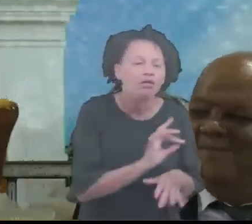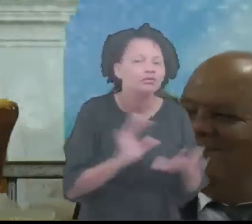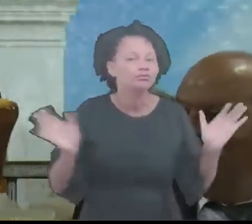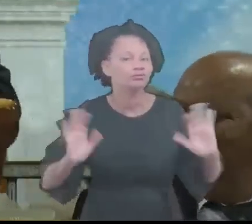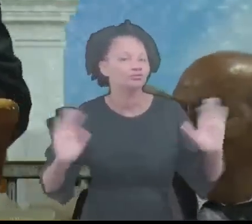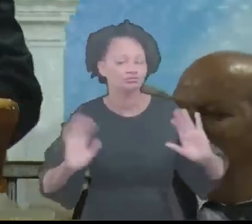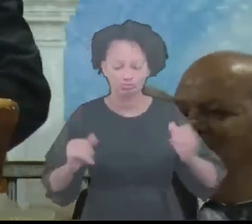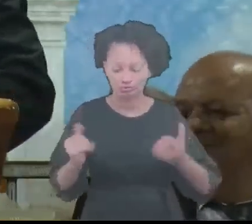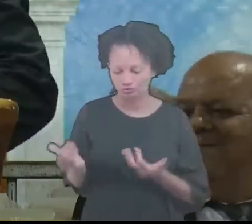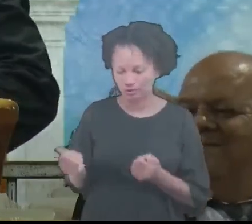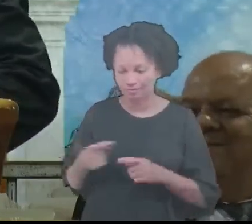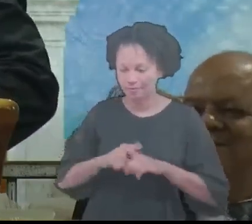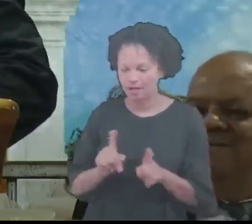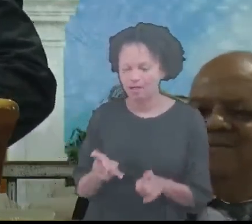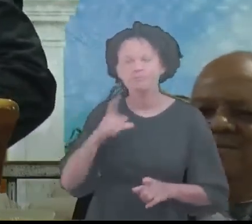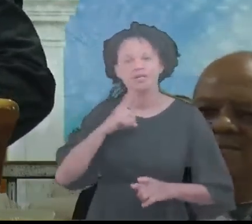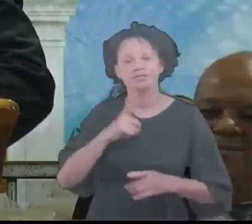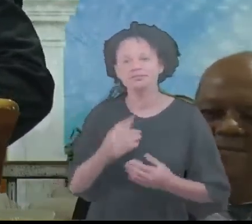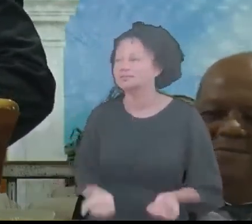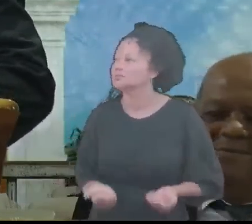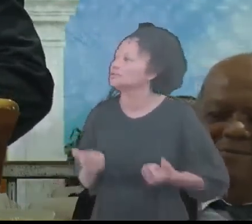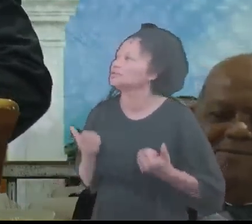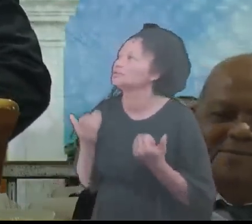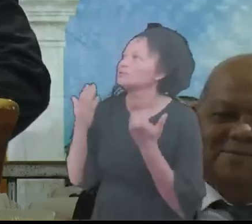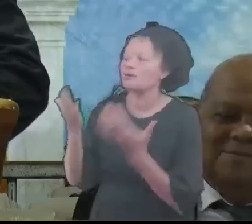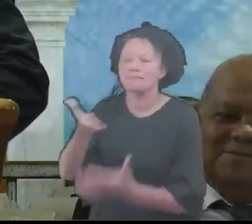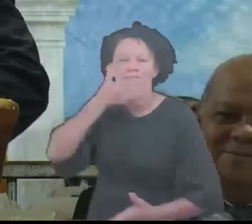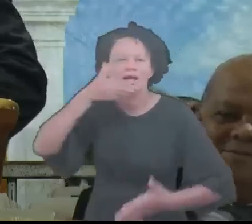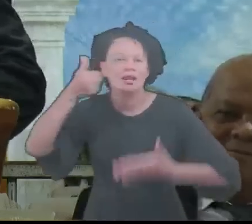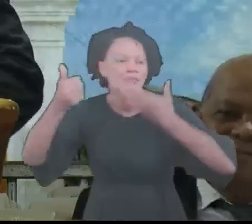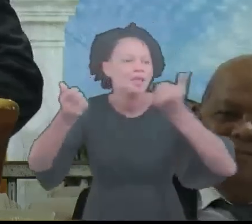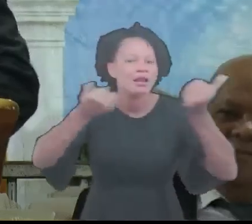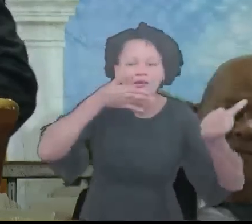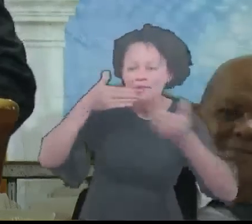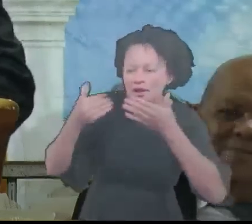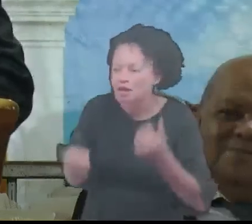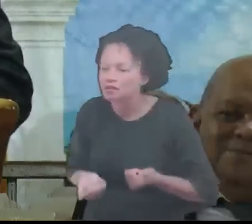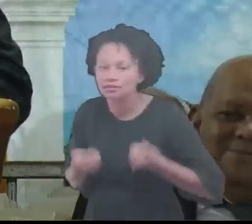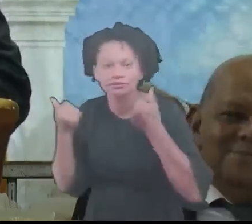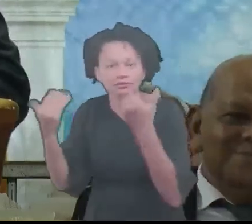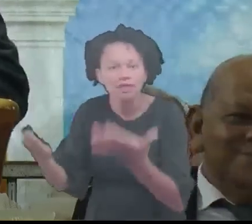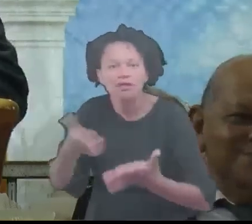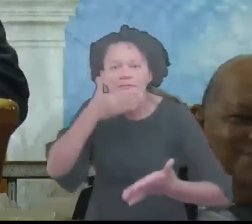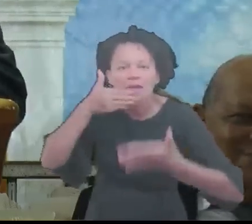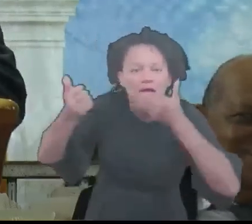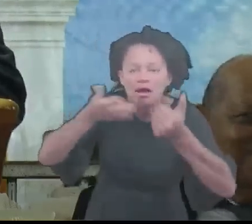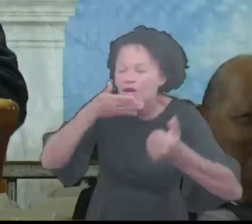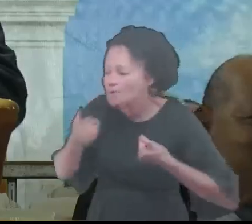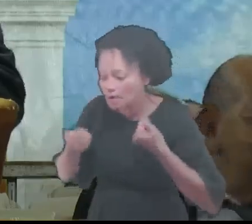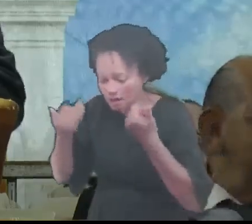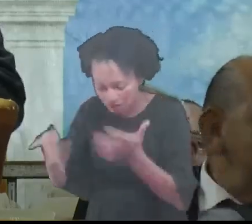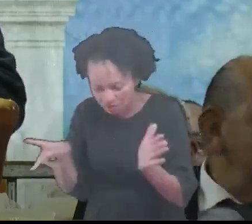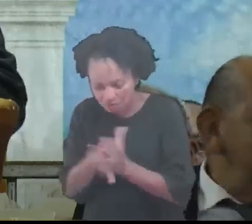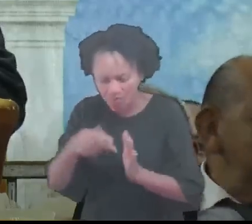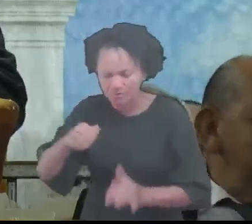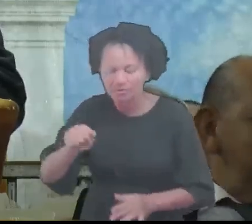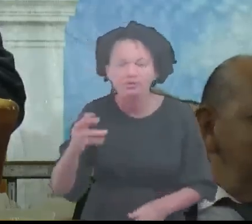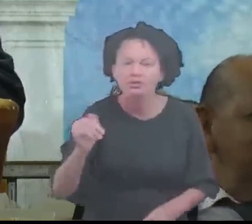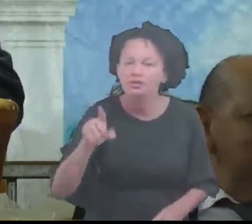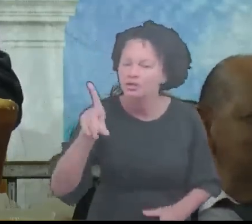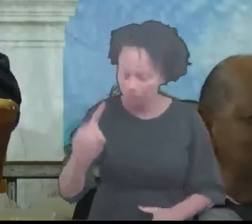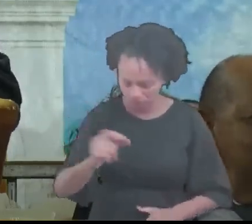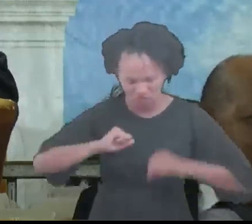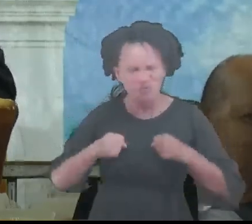mais jovens, mas estão oferecendo o melhor que pode. Estão oferecendo o seu nardo, estão oferecendo